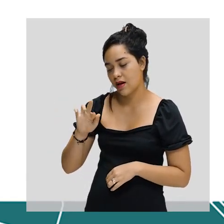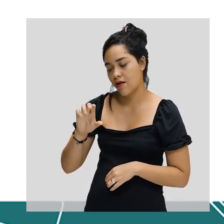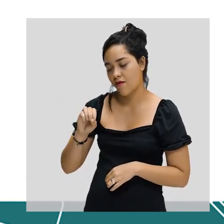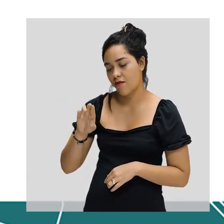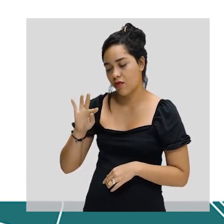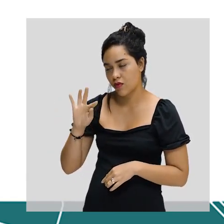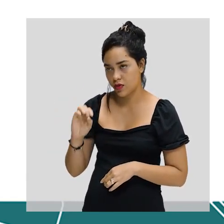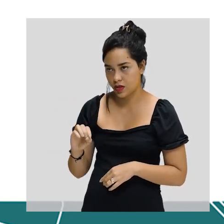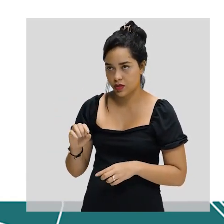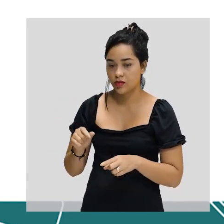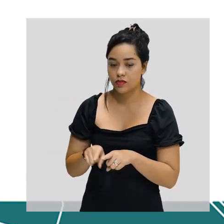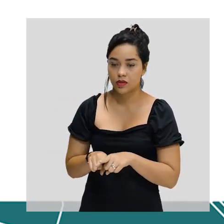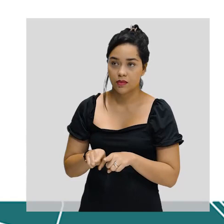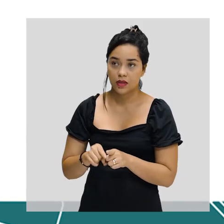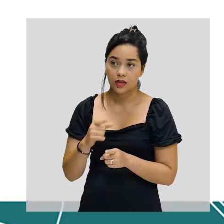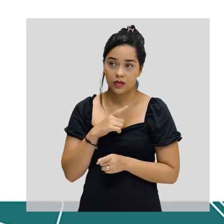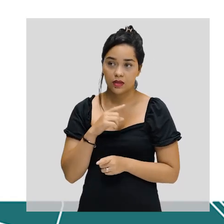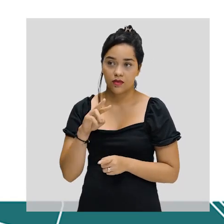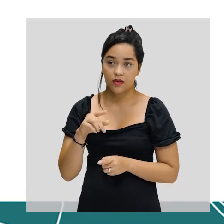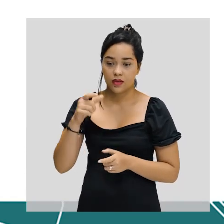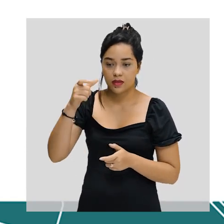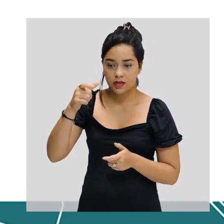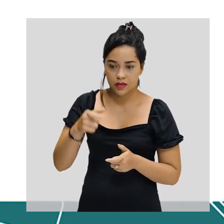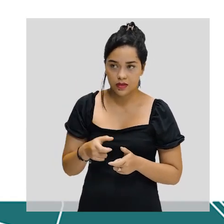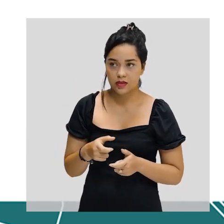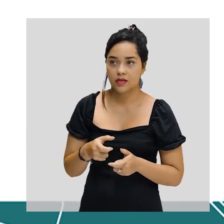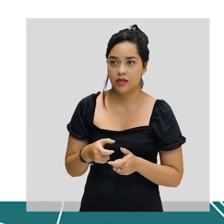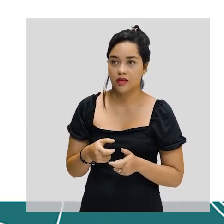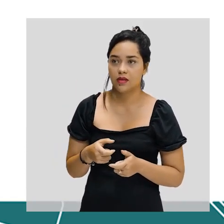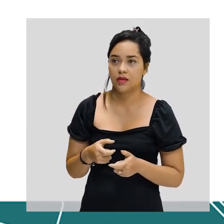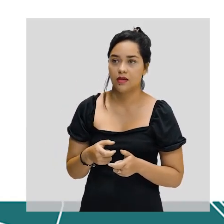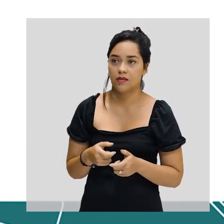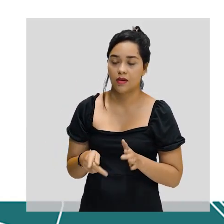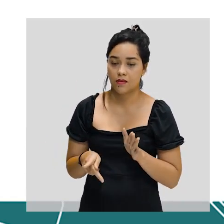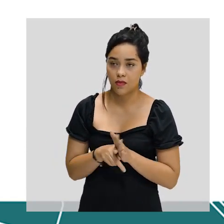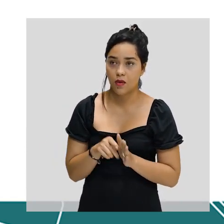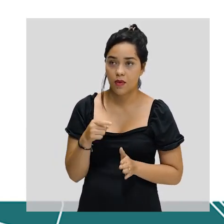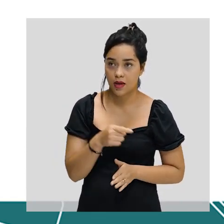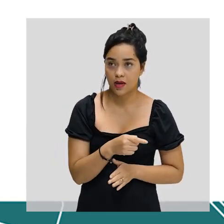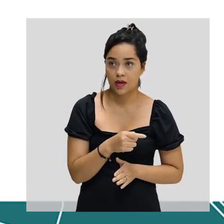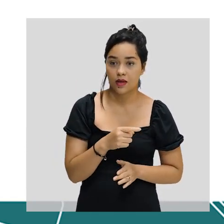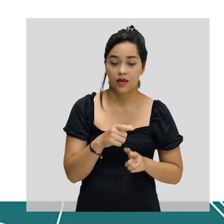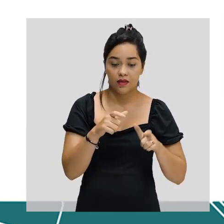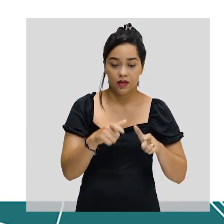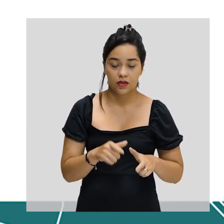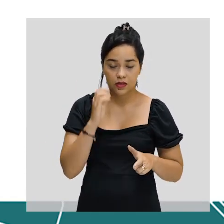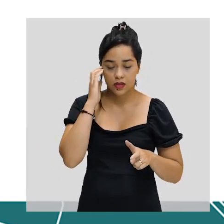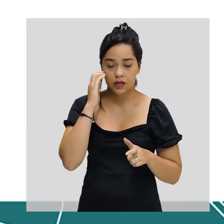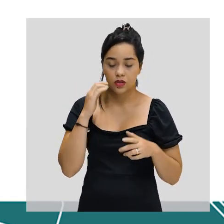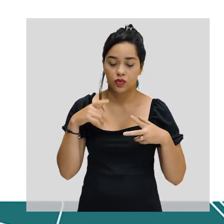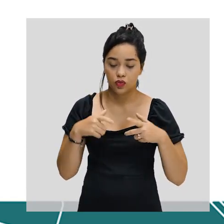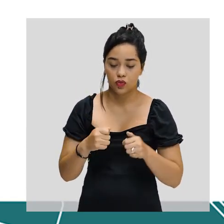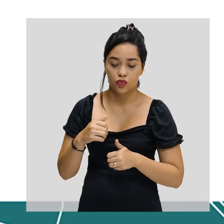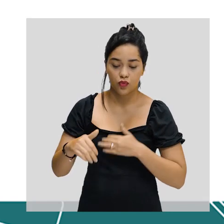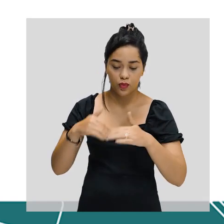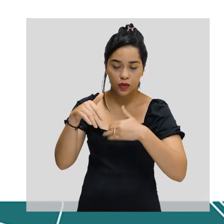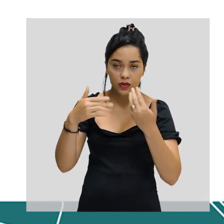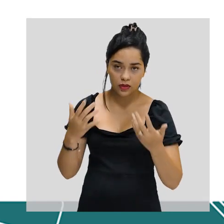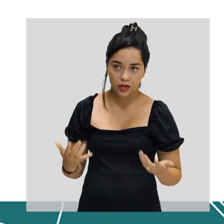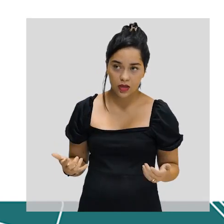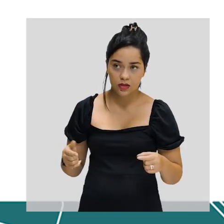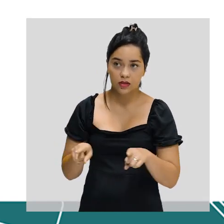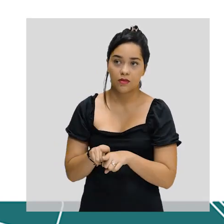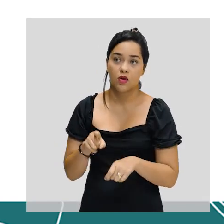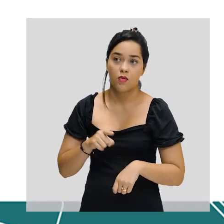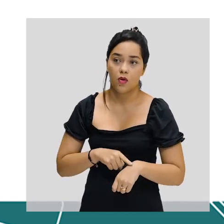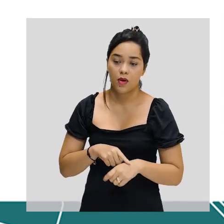tubo verde, ele vai descer, não é, para esta parte de baixo, que é onde vai acontecer o processo, tá ok? No momento